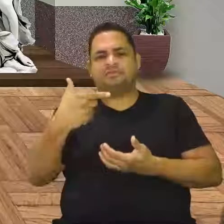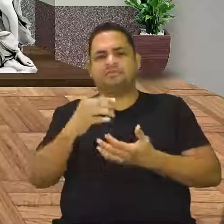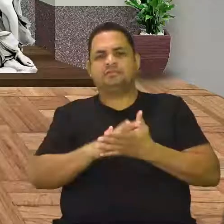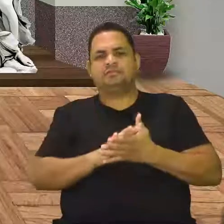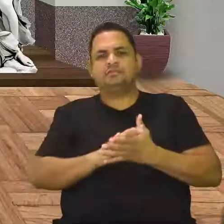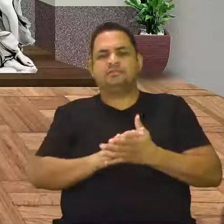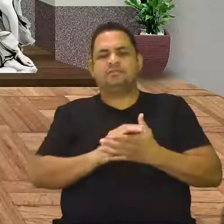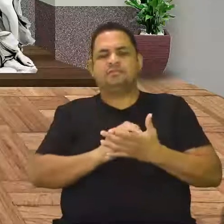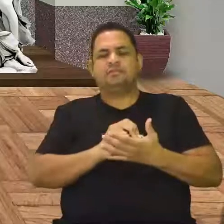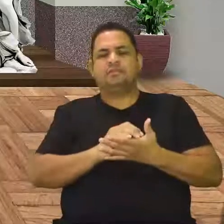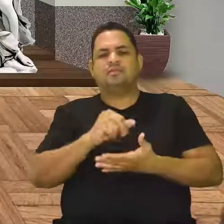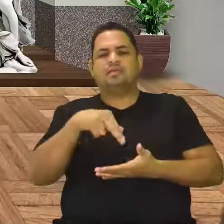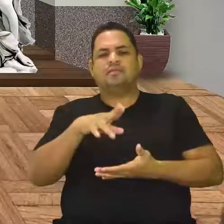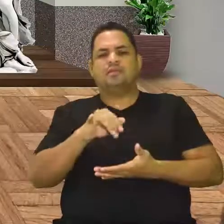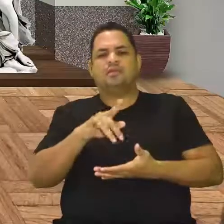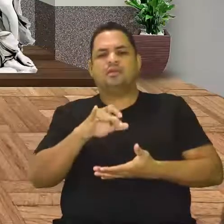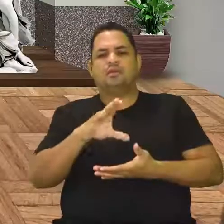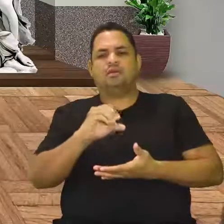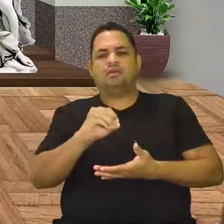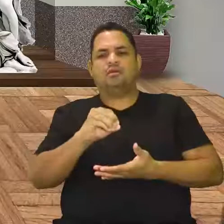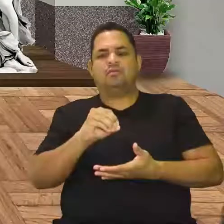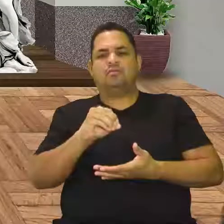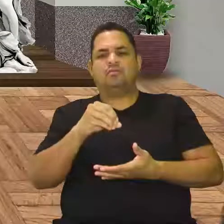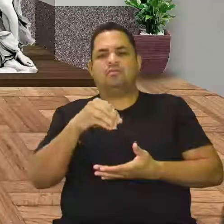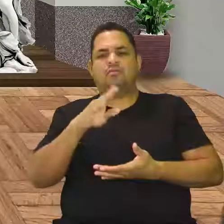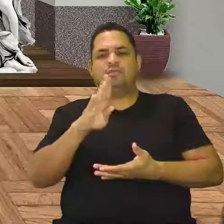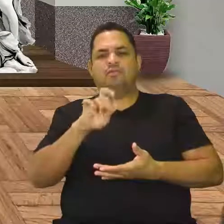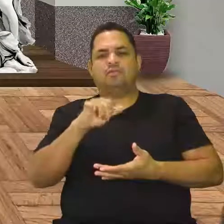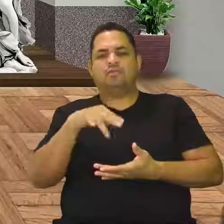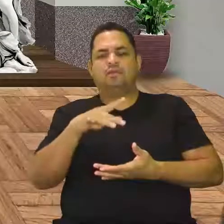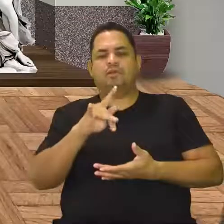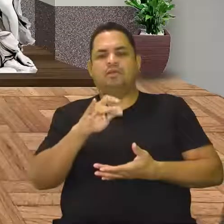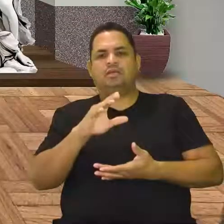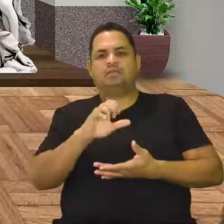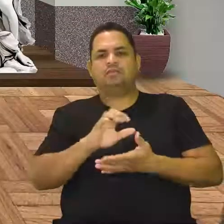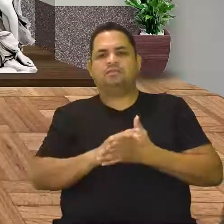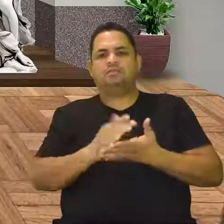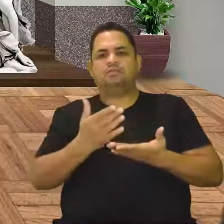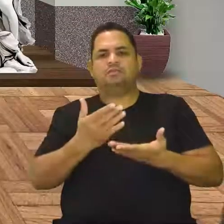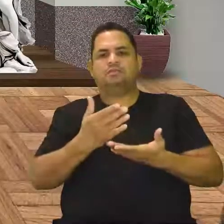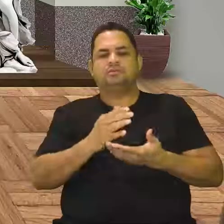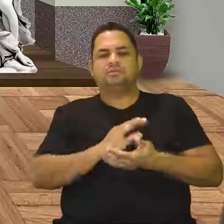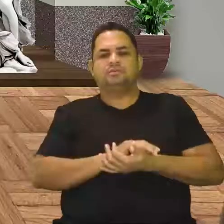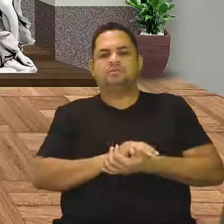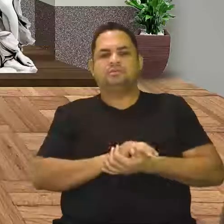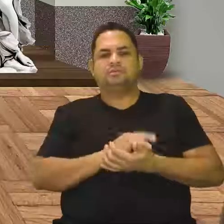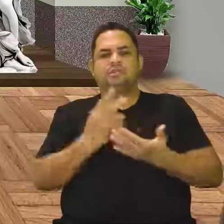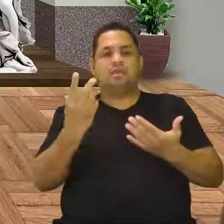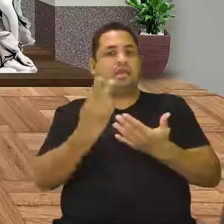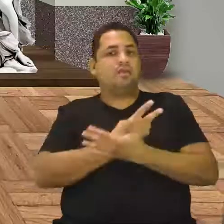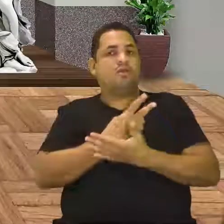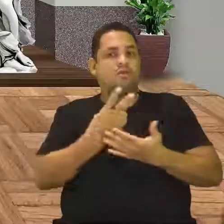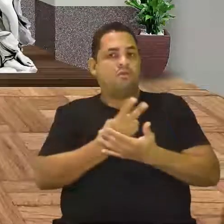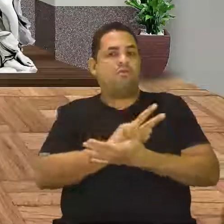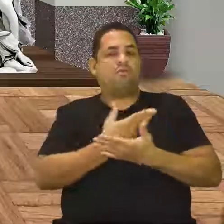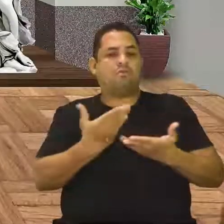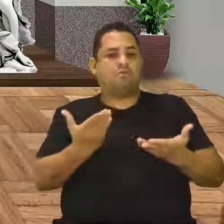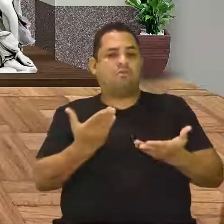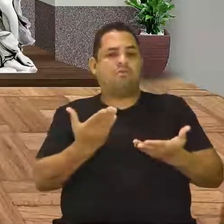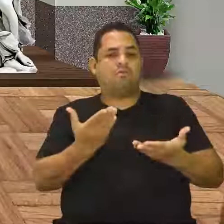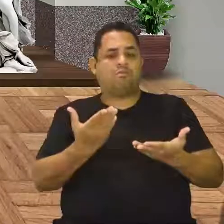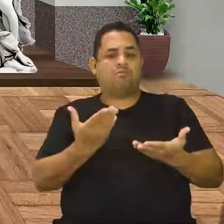Napoleão Bonaparte Quem fez a primeira loucura Napoleão